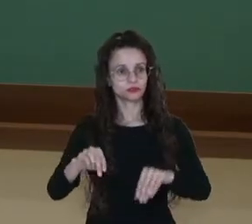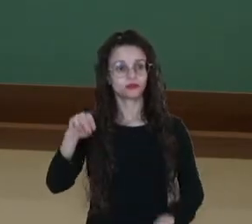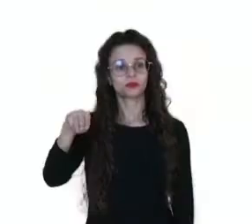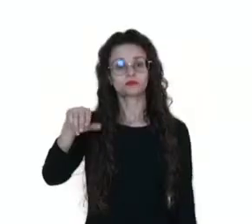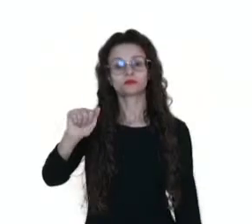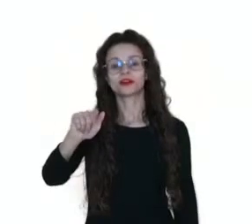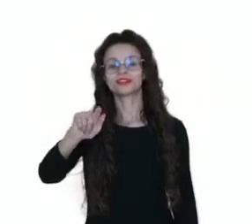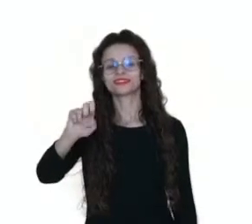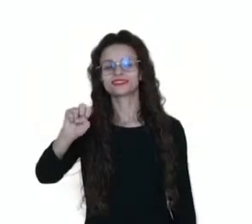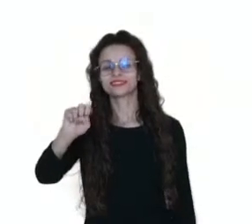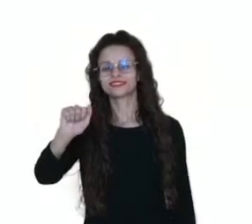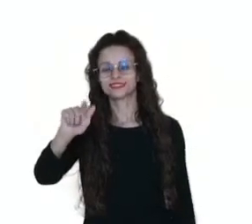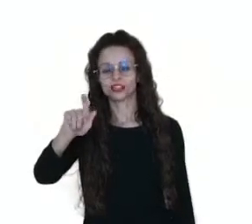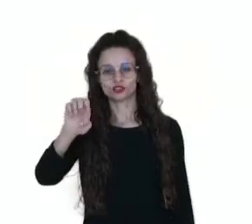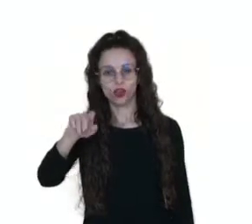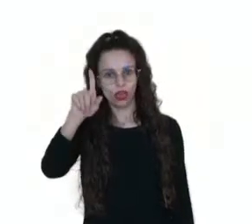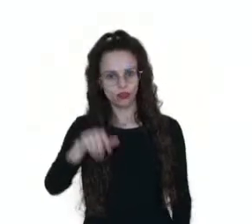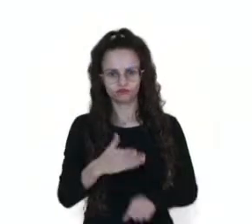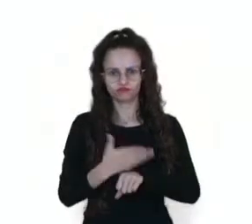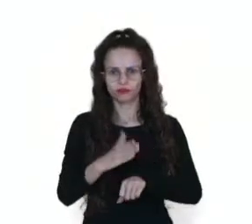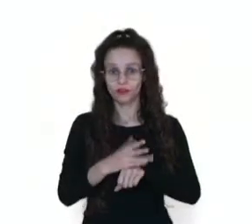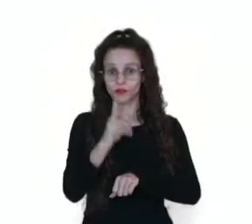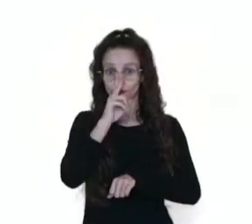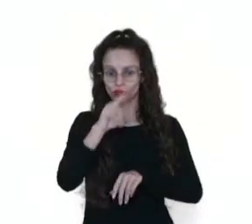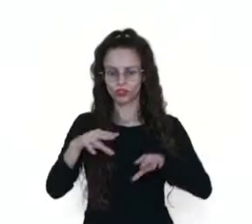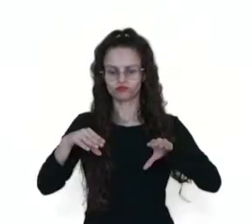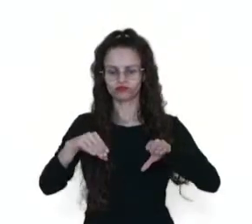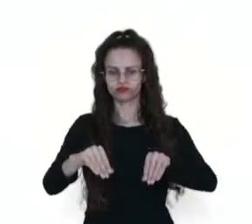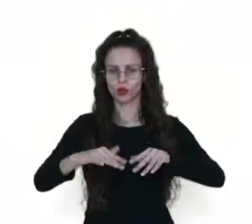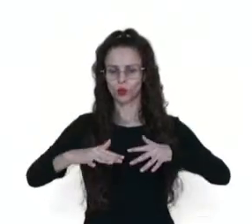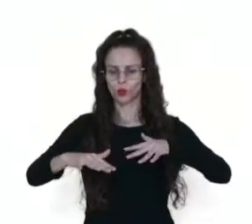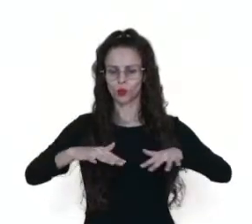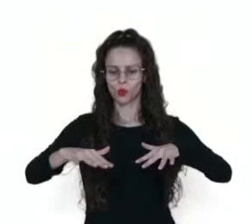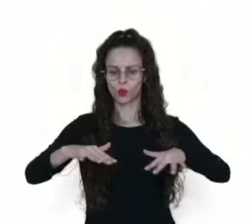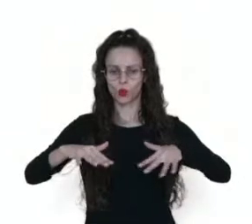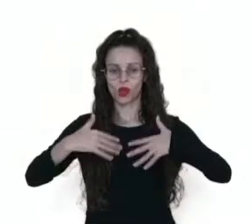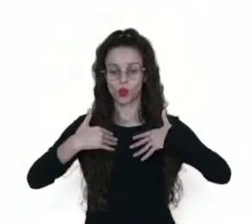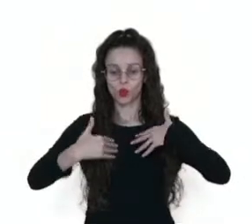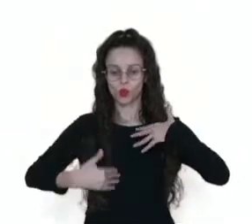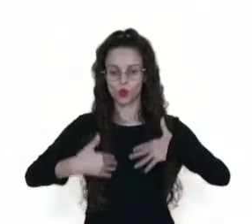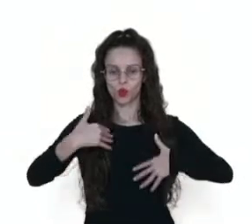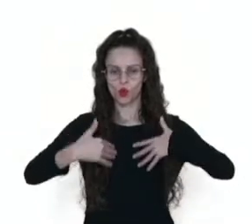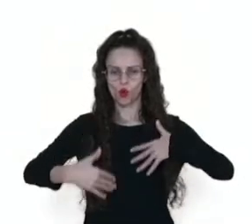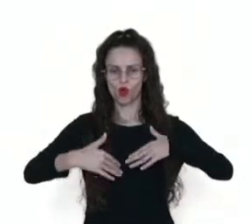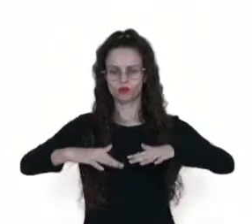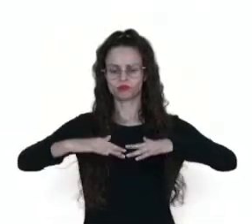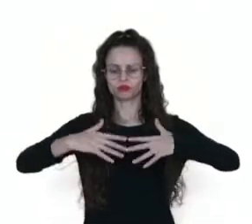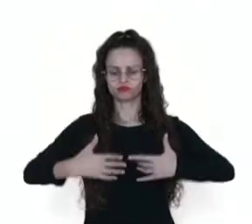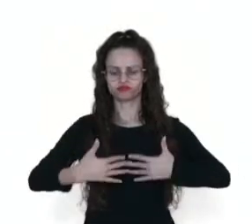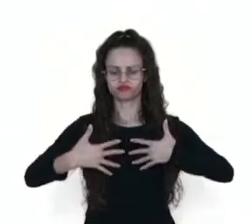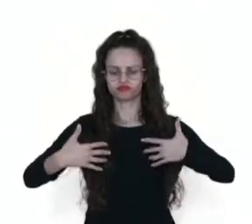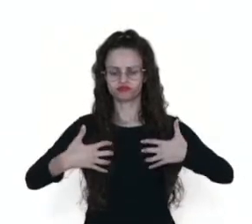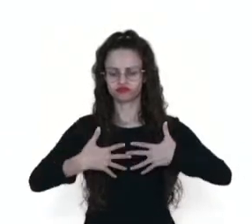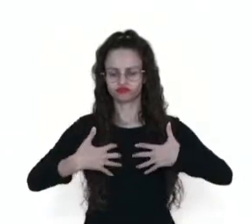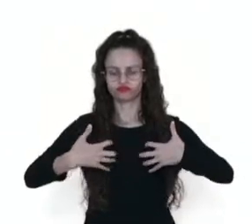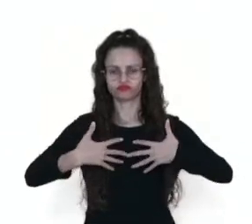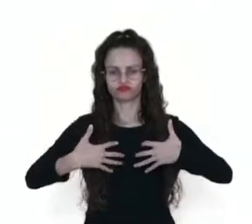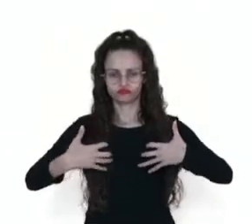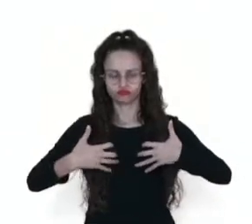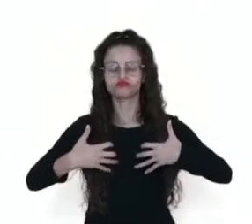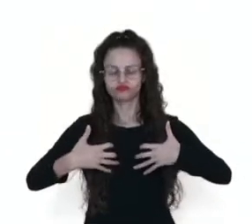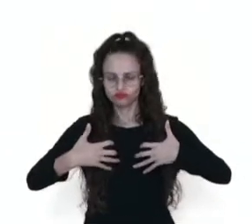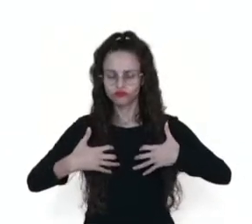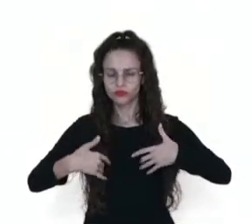a prática de aplicar força ou vibrações sobre o tecido macio do corpo, incluindo os músculos,